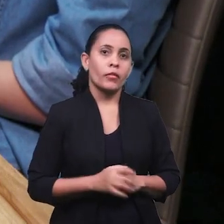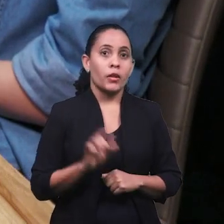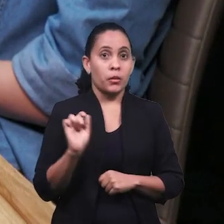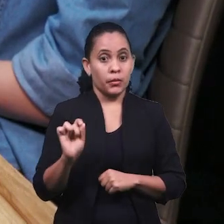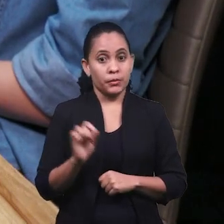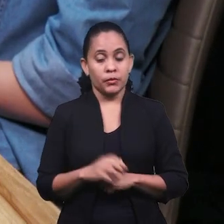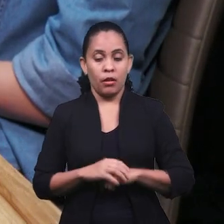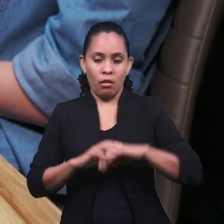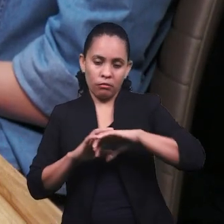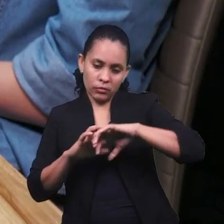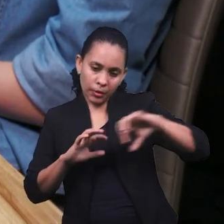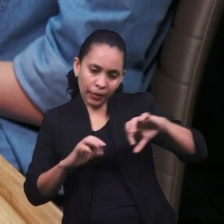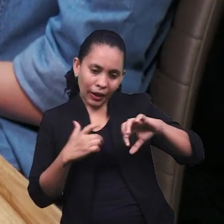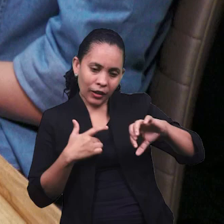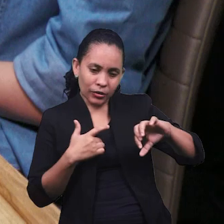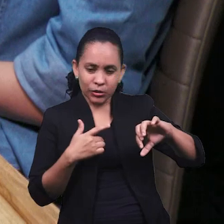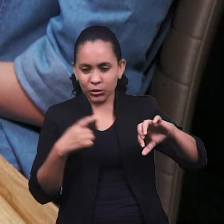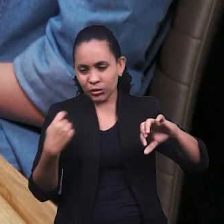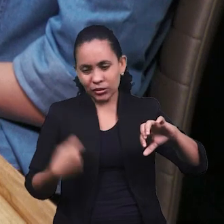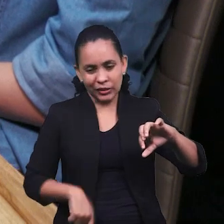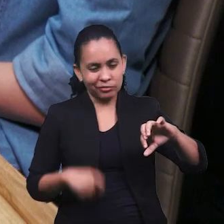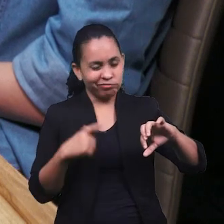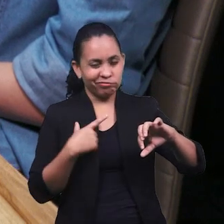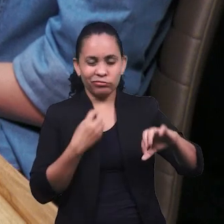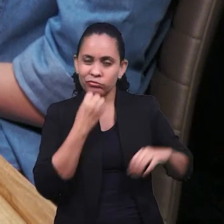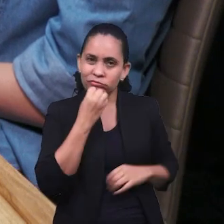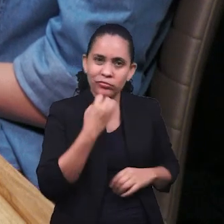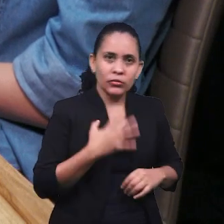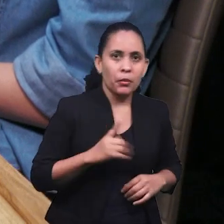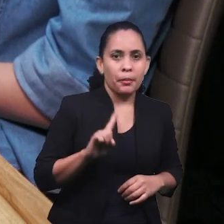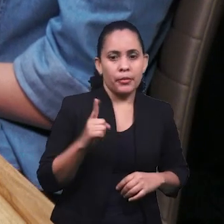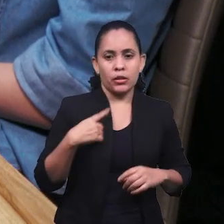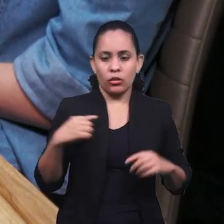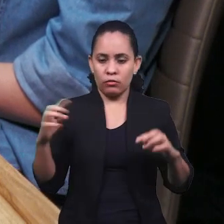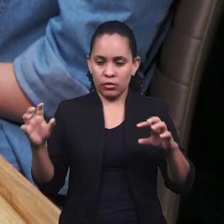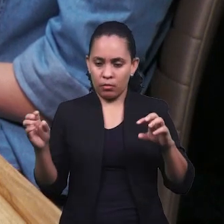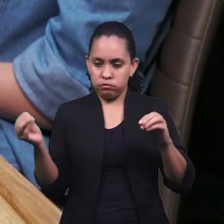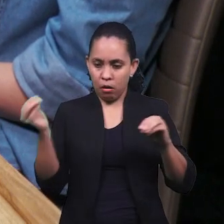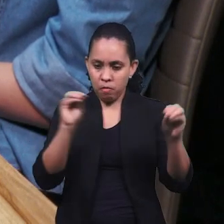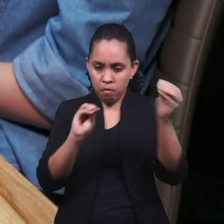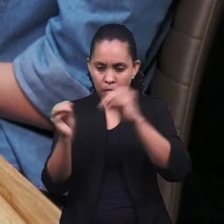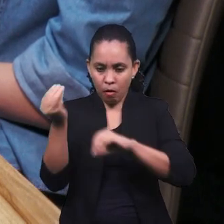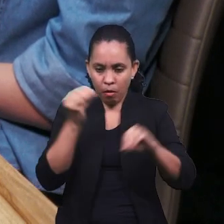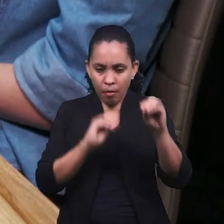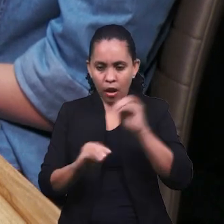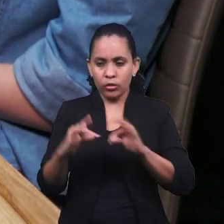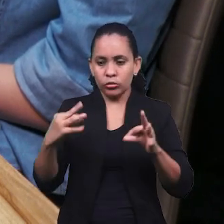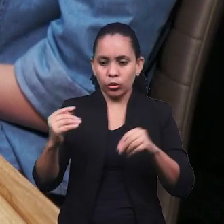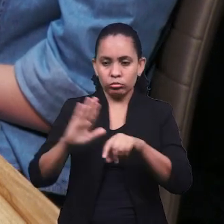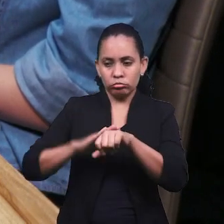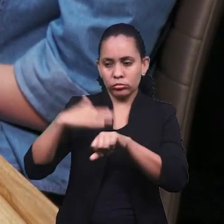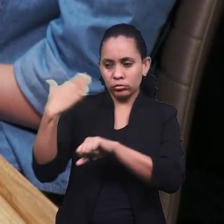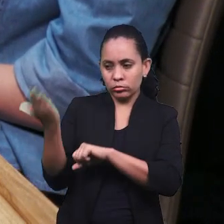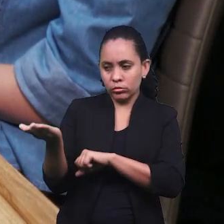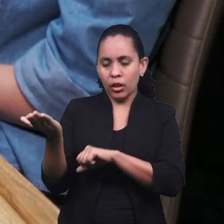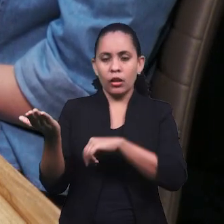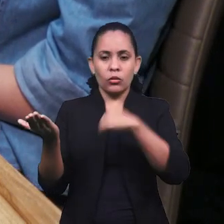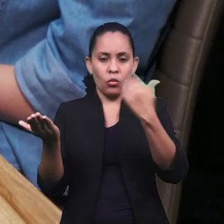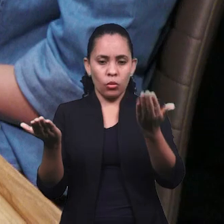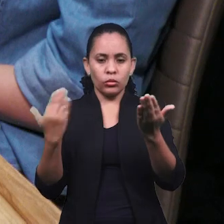é importante para a alta gerência de uma empresa, de uma indústria, para tomar boas decisões. Eu me lembro quando começou